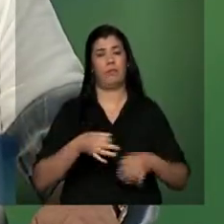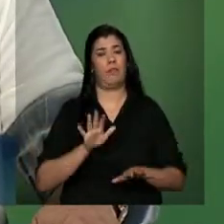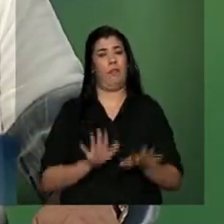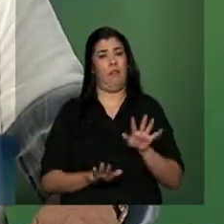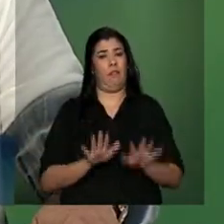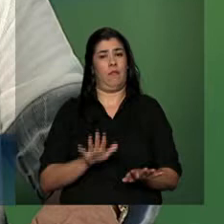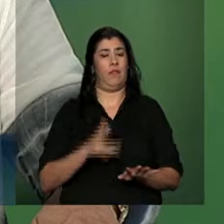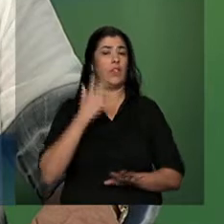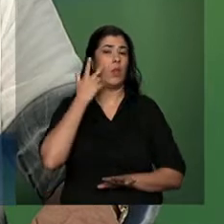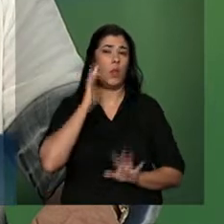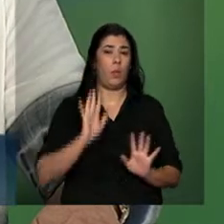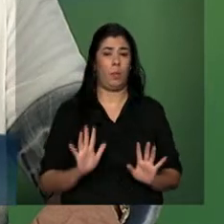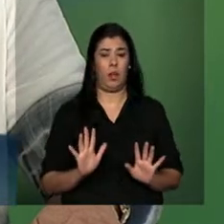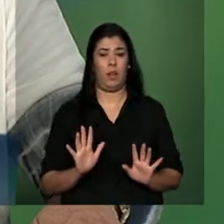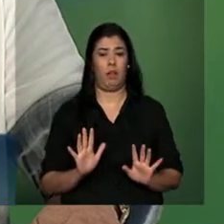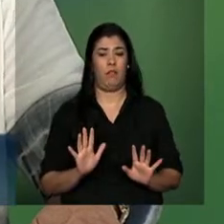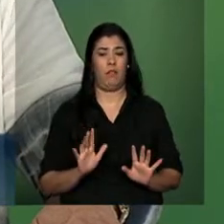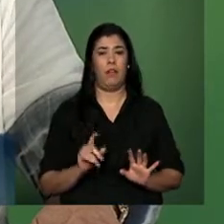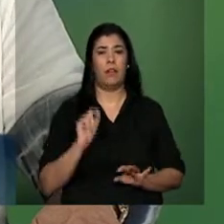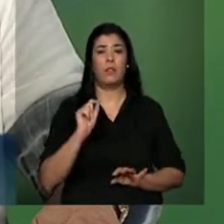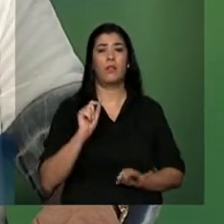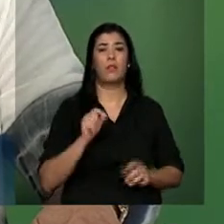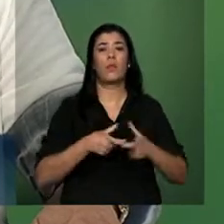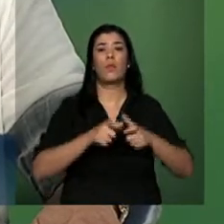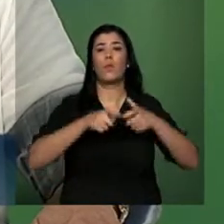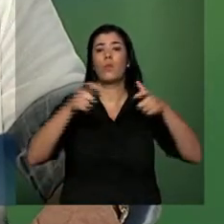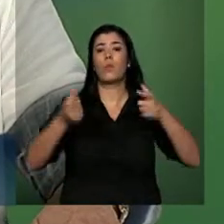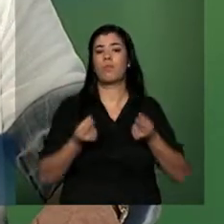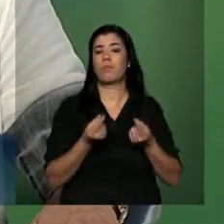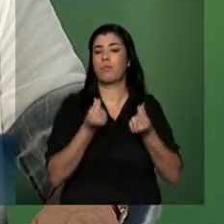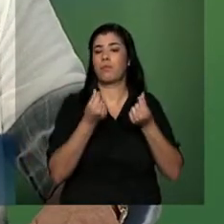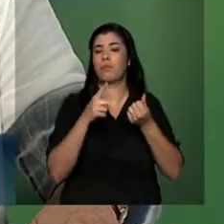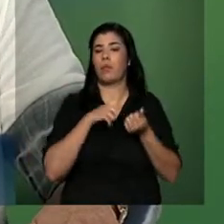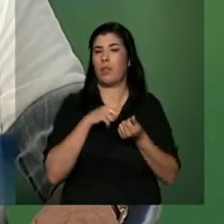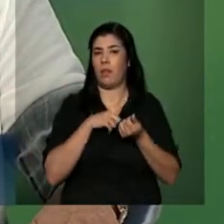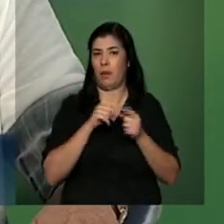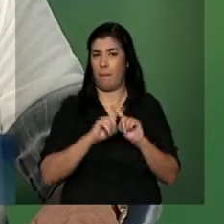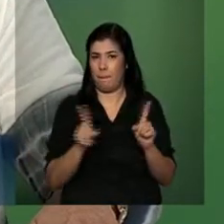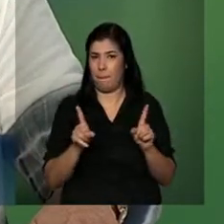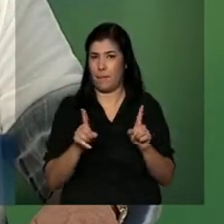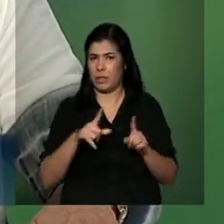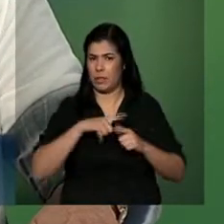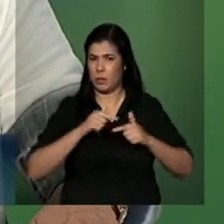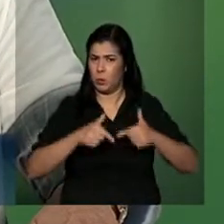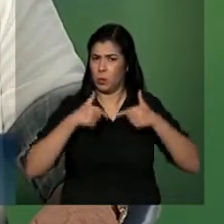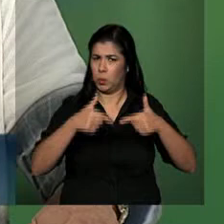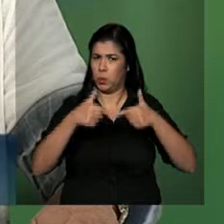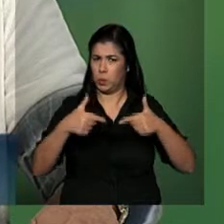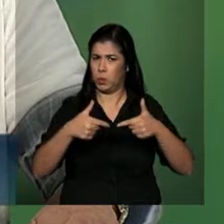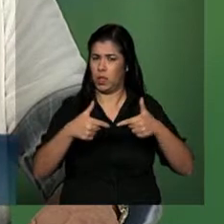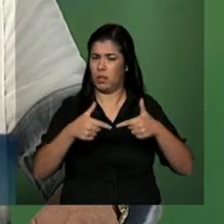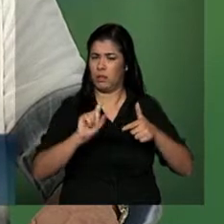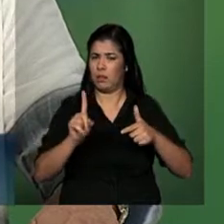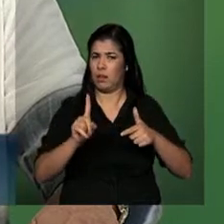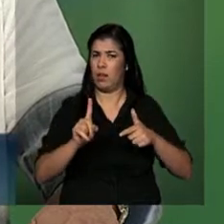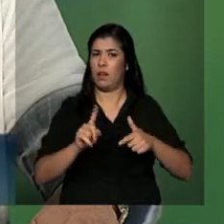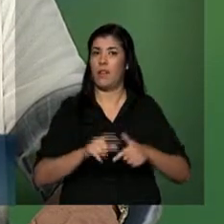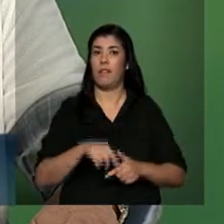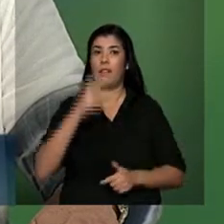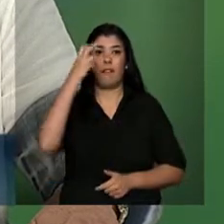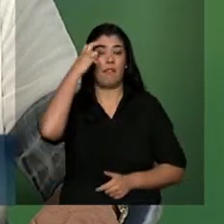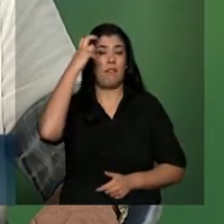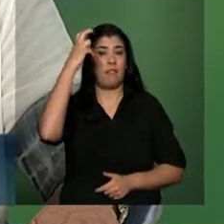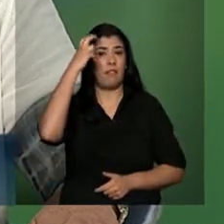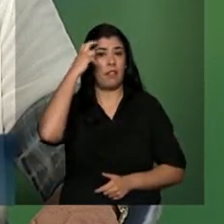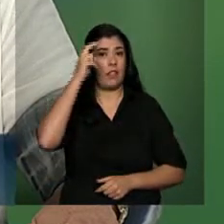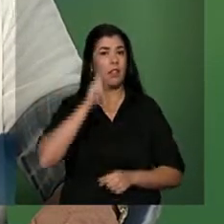e normalmente, nem é só o volume de dinheiro que faz um combate eficiente. Muito mais, a